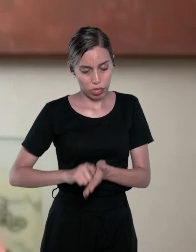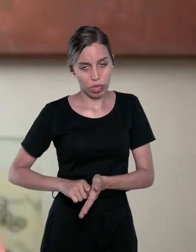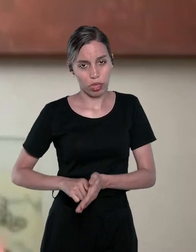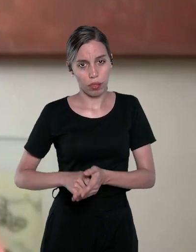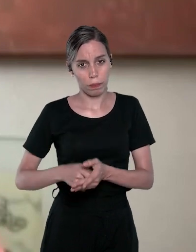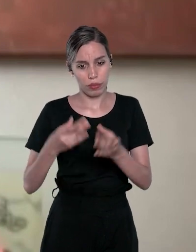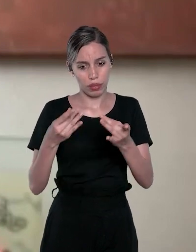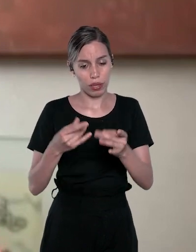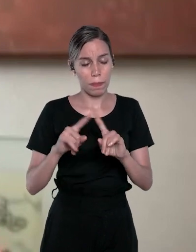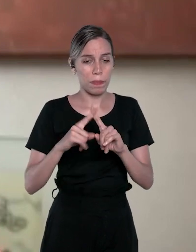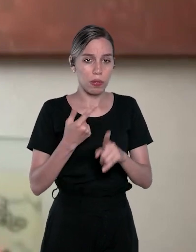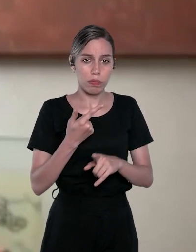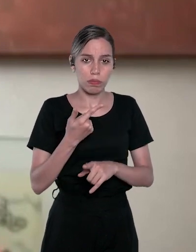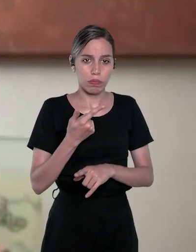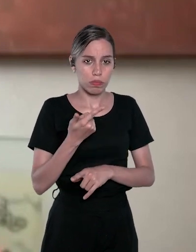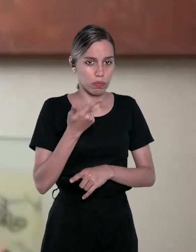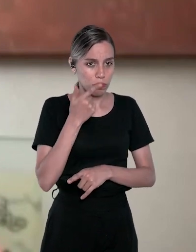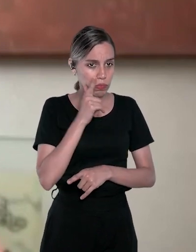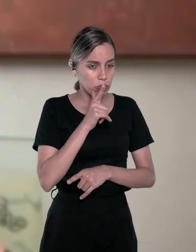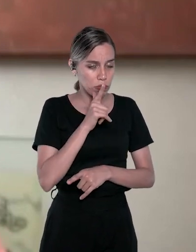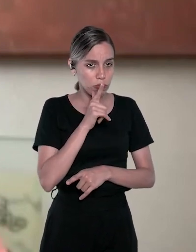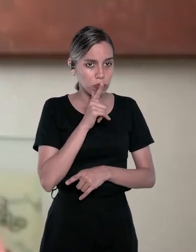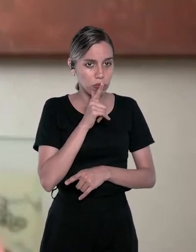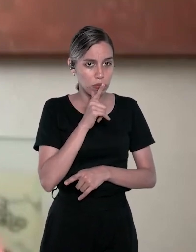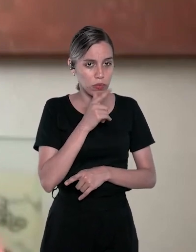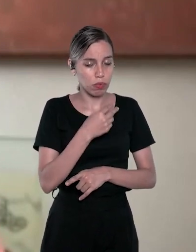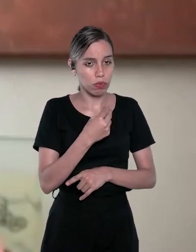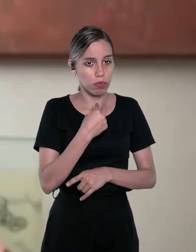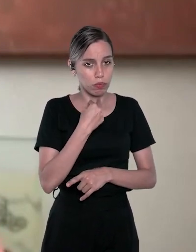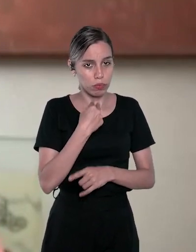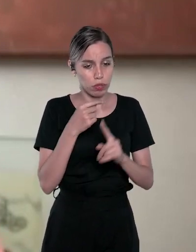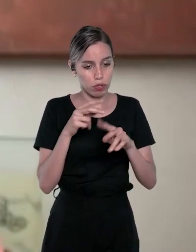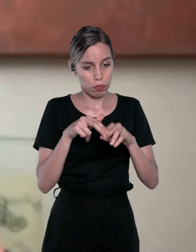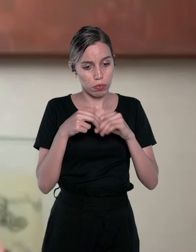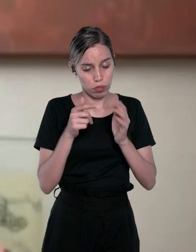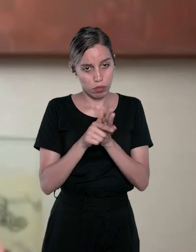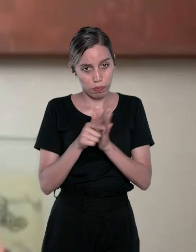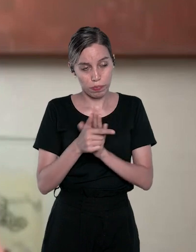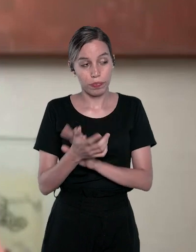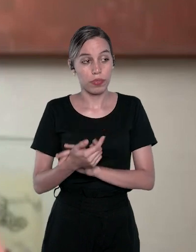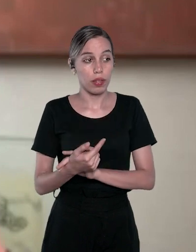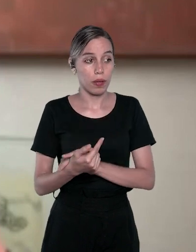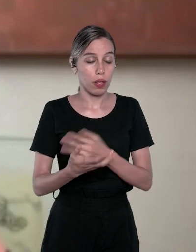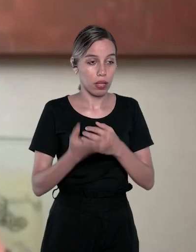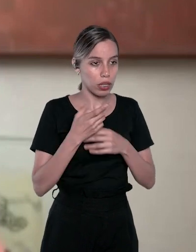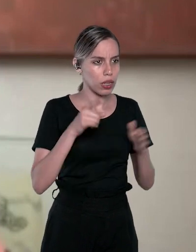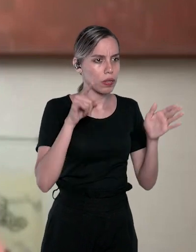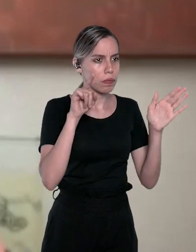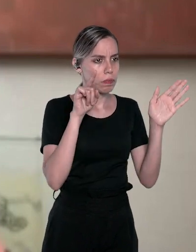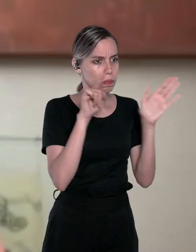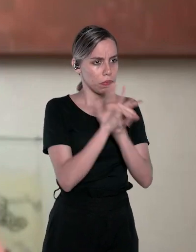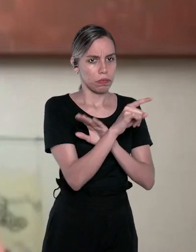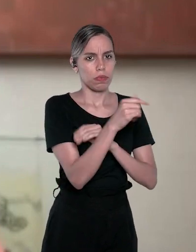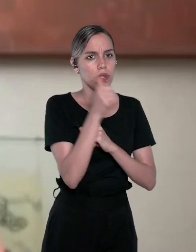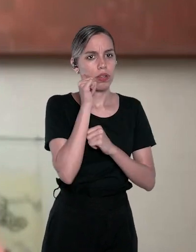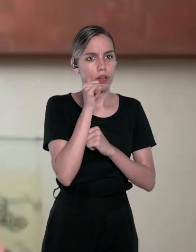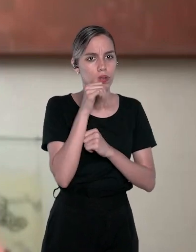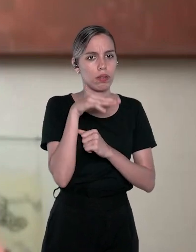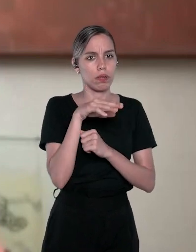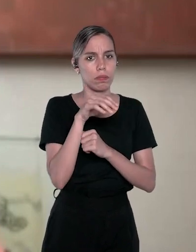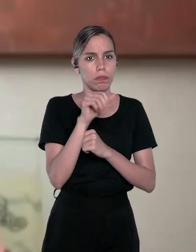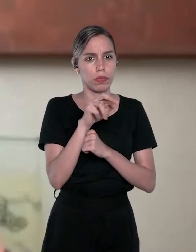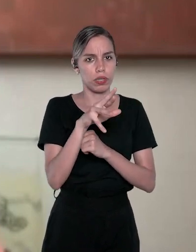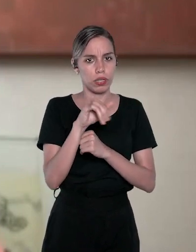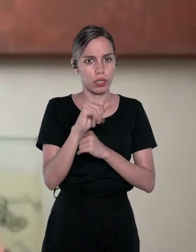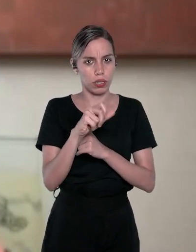né? Eu não a conheci pessoalmente. Mas o Raul, sim, eu conheci, e ele